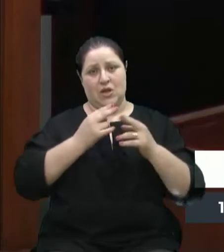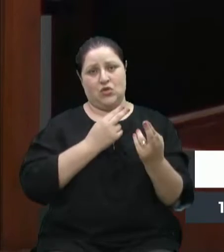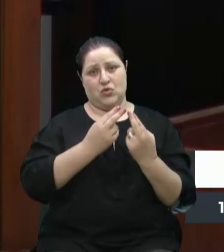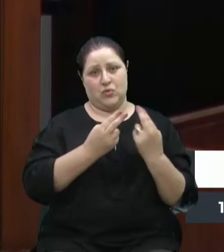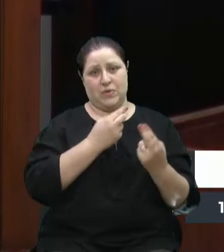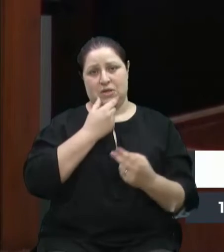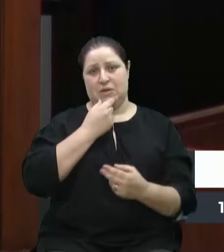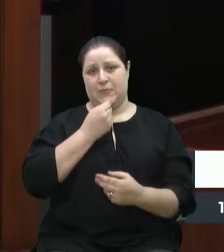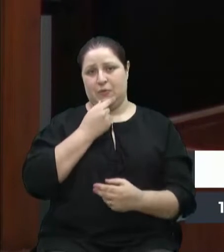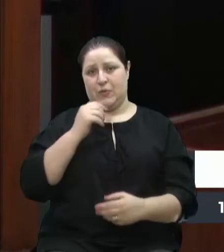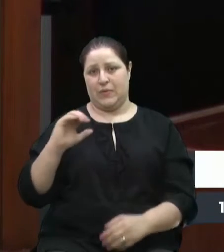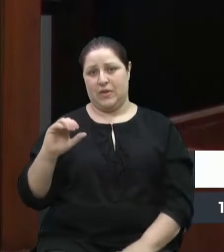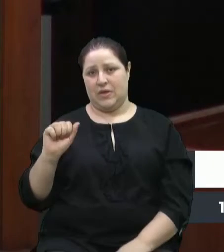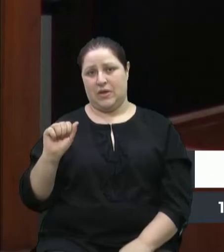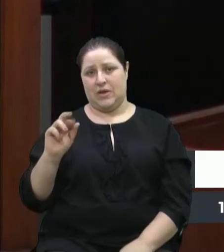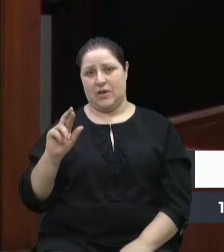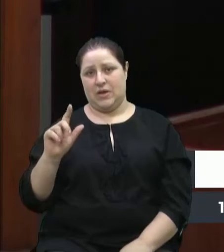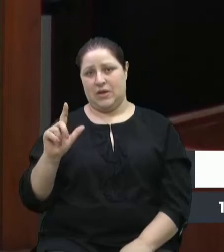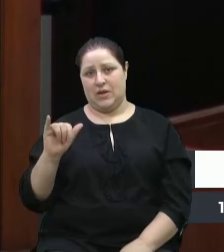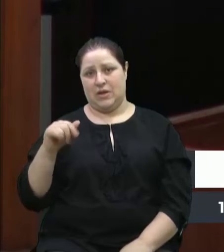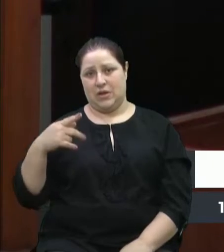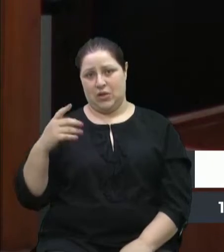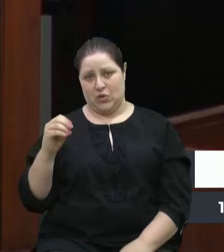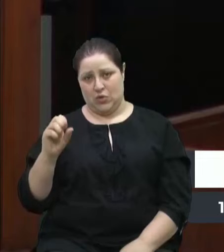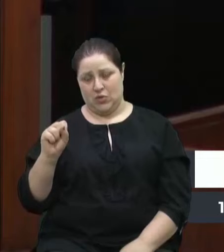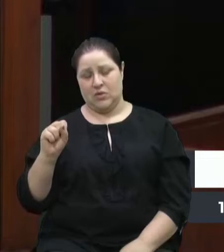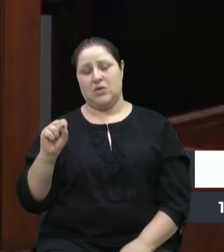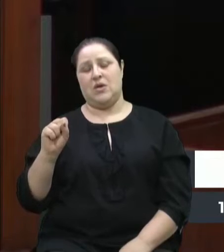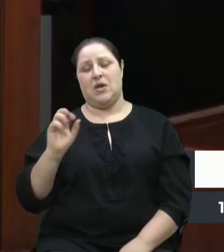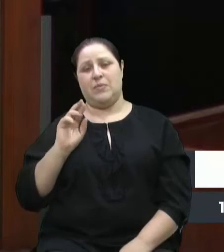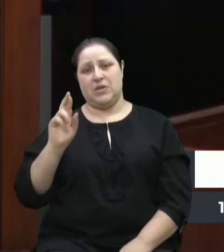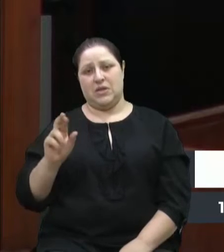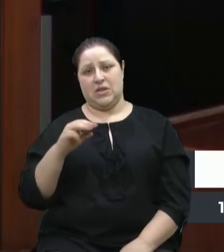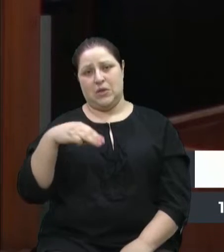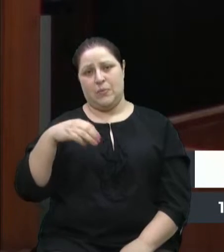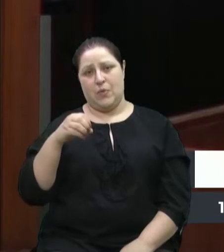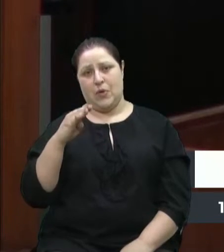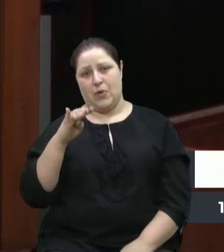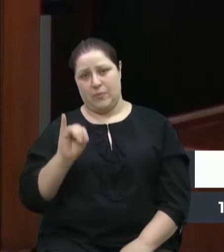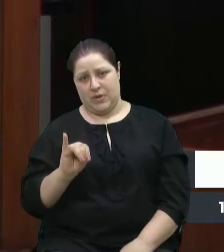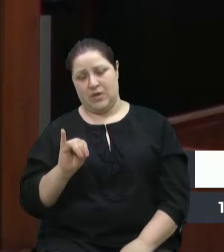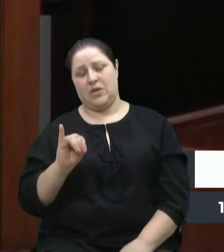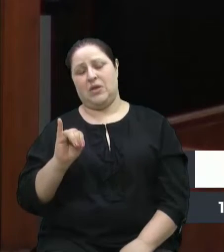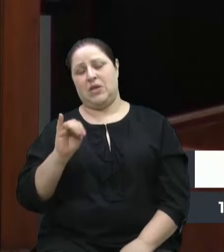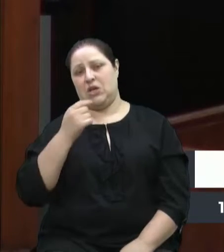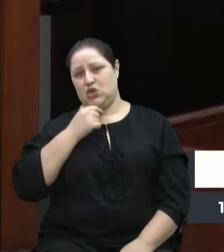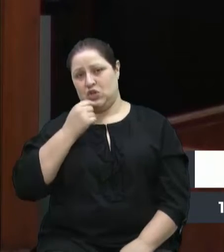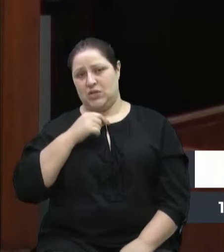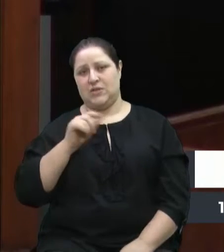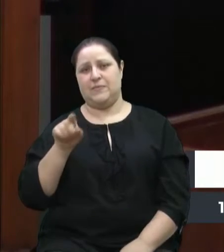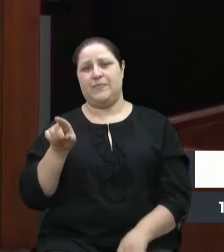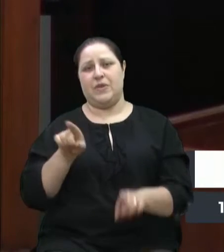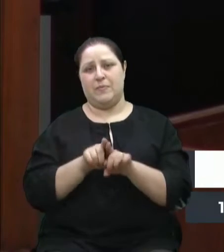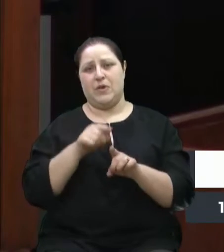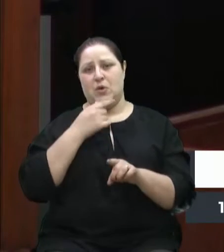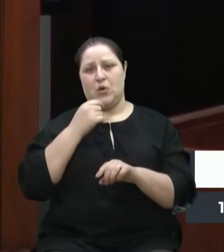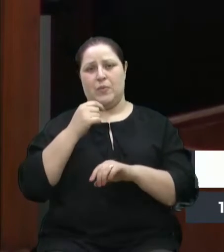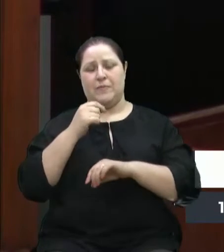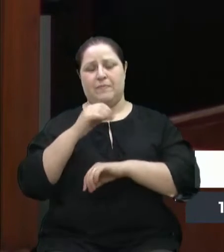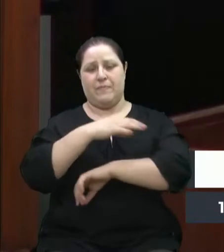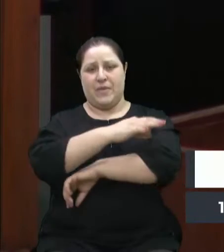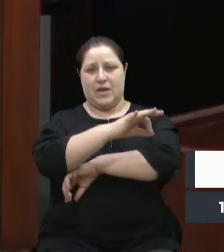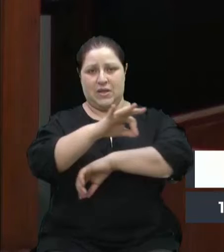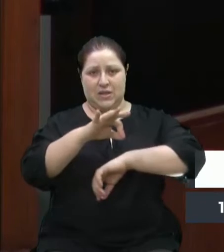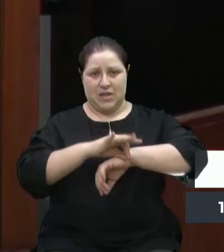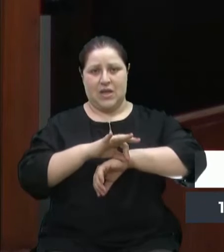Zignani representando o MOB Caxias, nós tivemos também o arquiteto e urbanista Rodrigo Guidini, junto